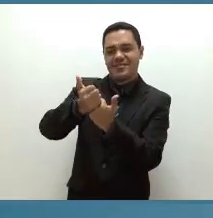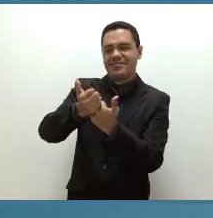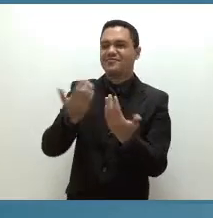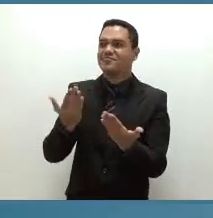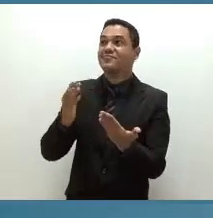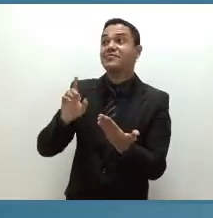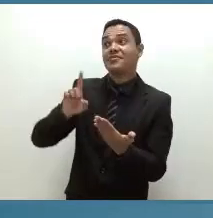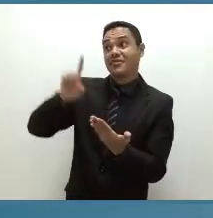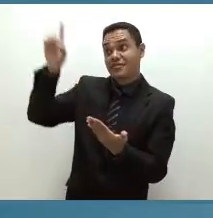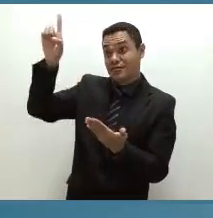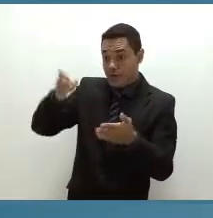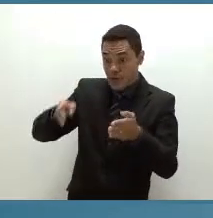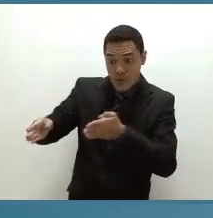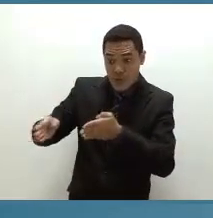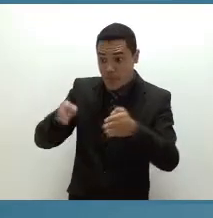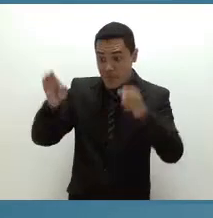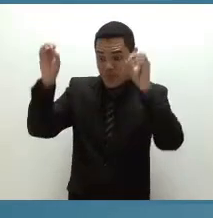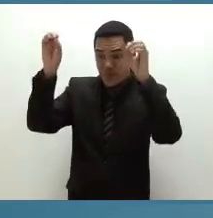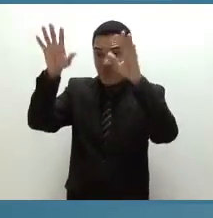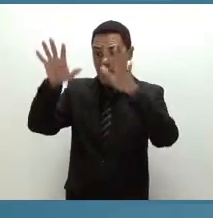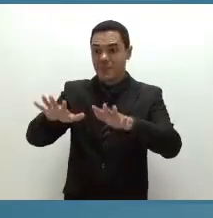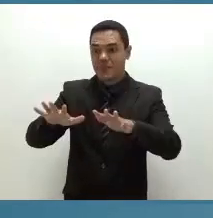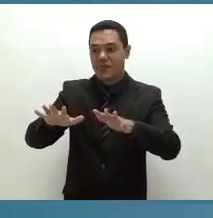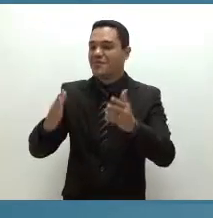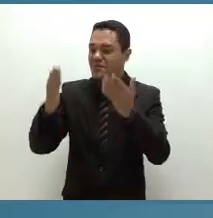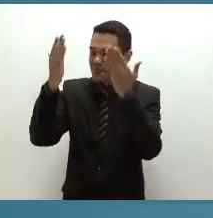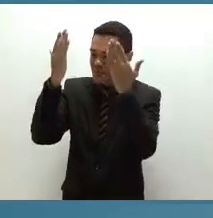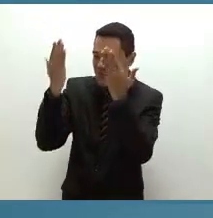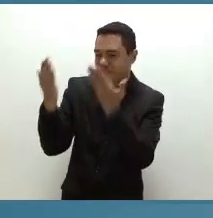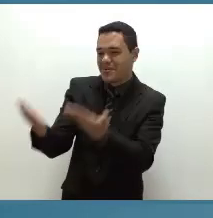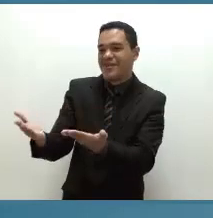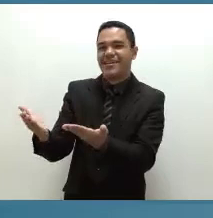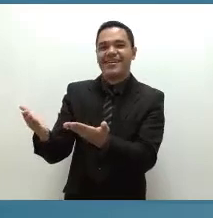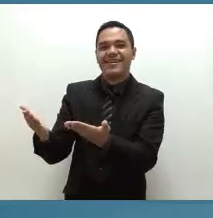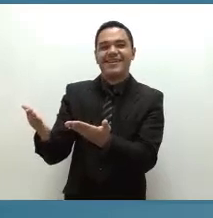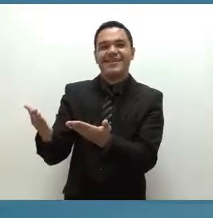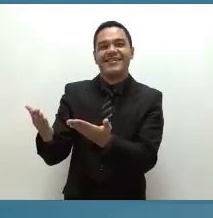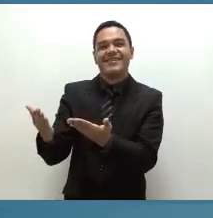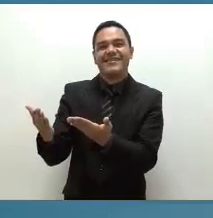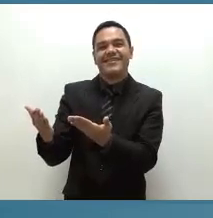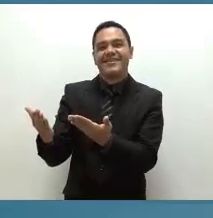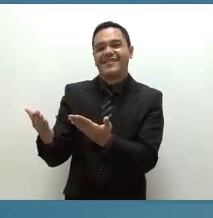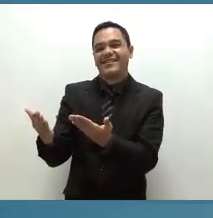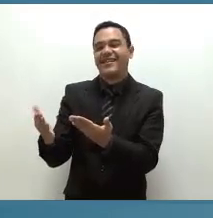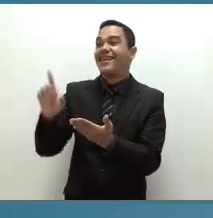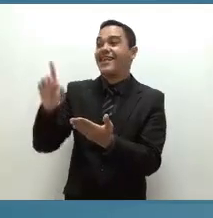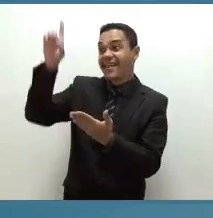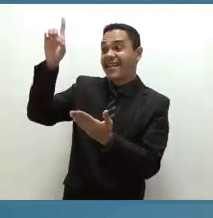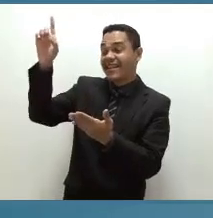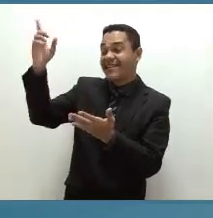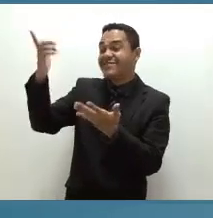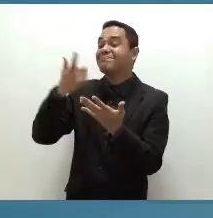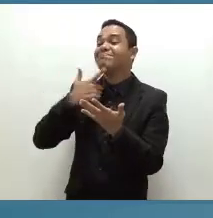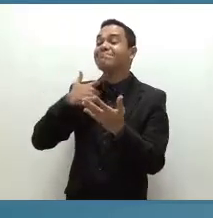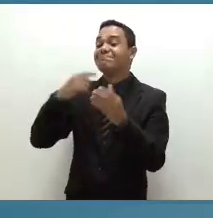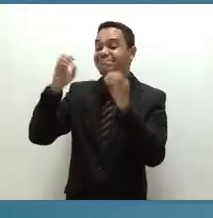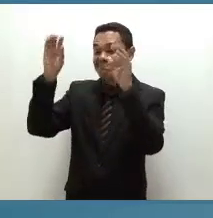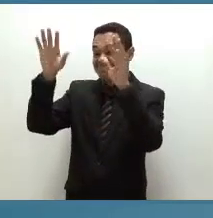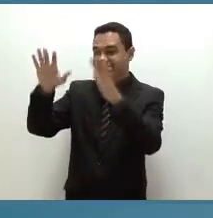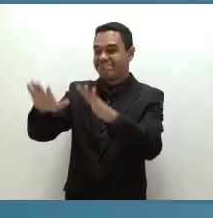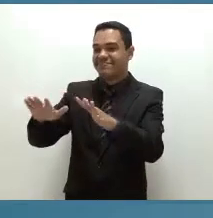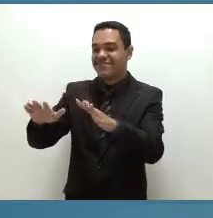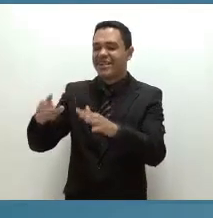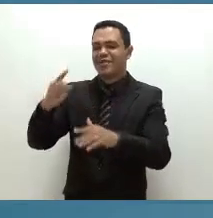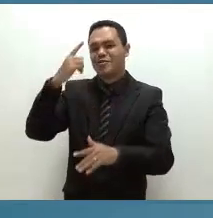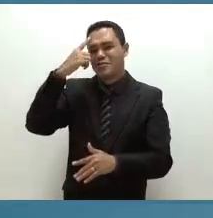traça os nossos caminhos, chegou a sua vez, porque essa é a vontade de Deus. Chegou o seu dia